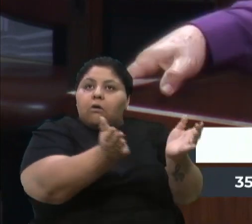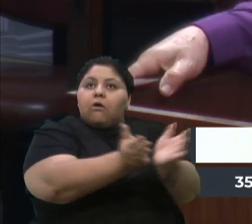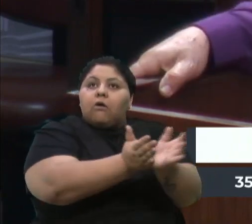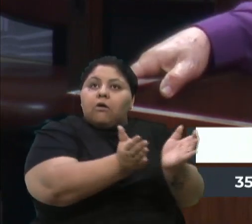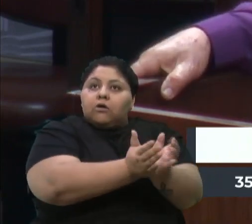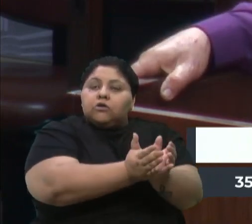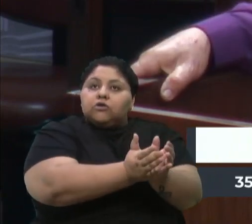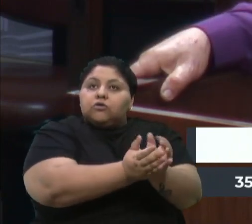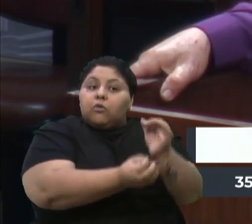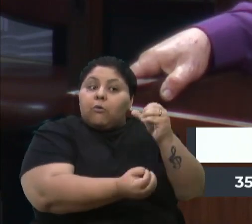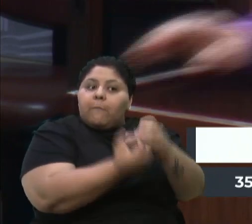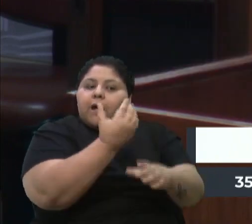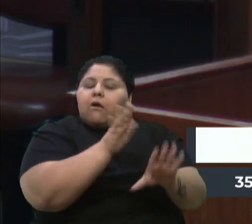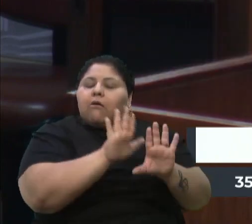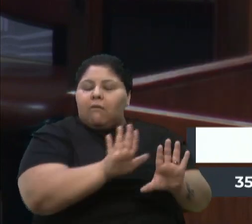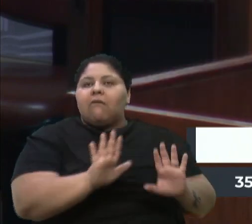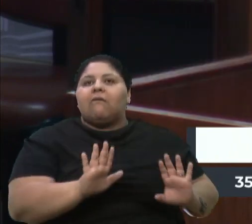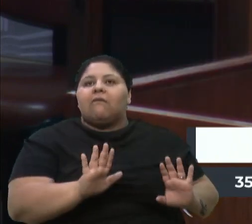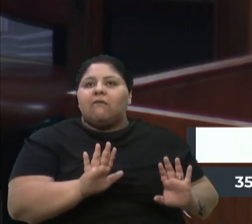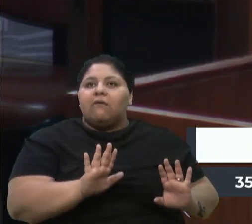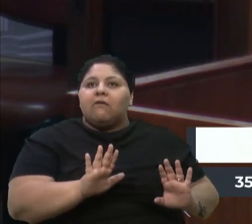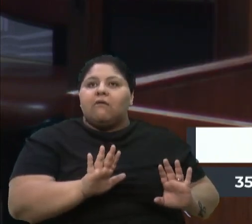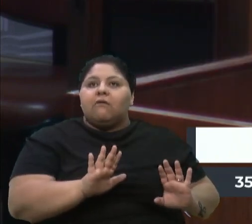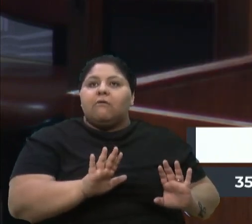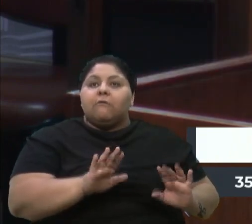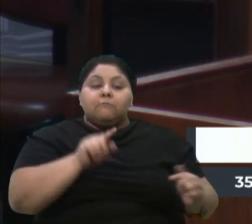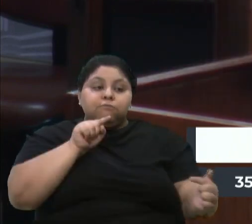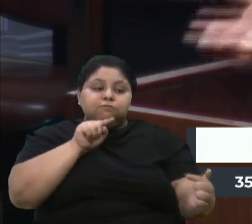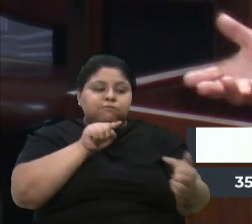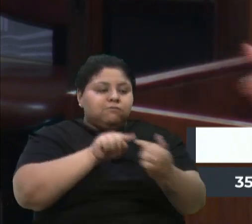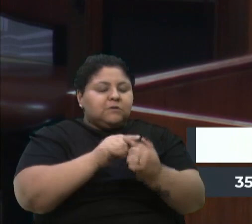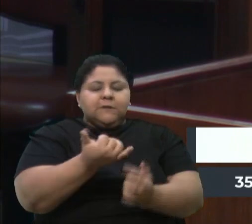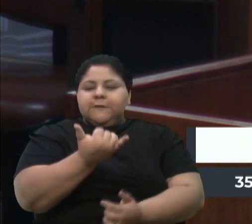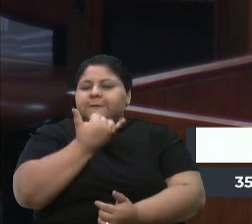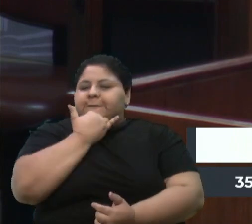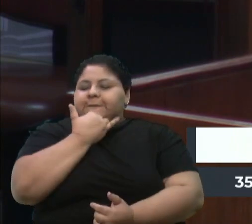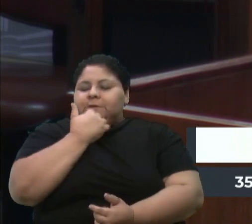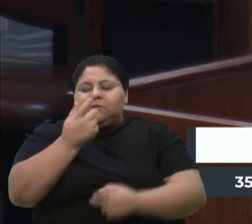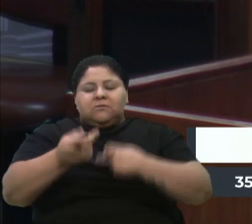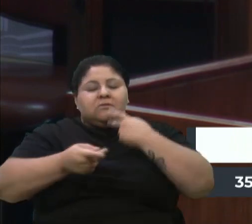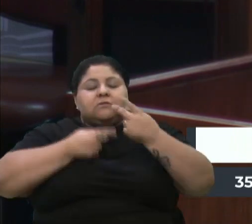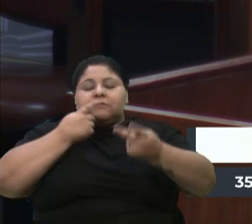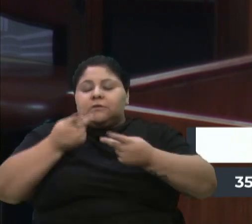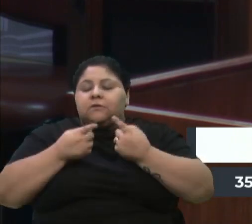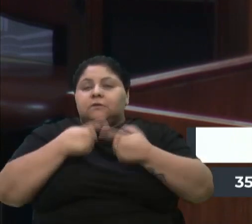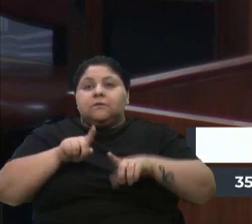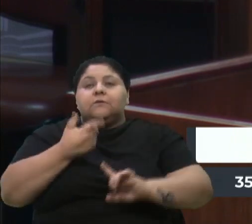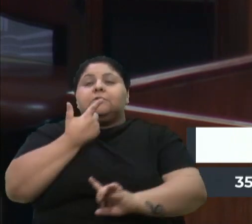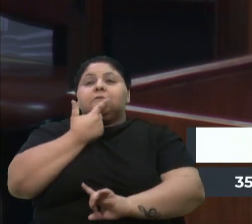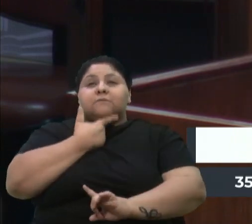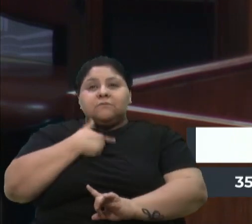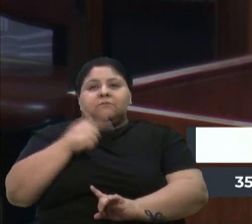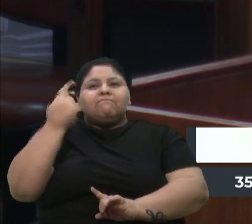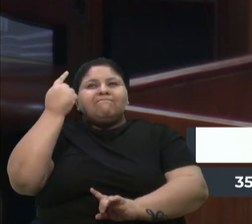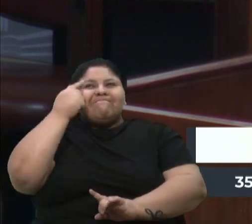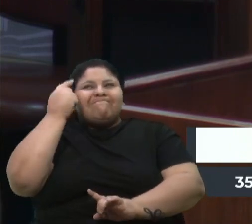produção. Então é esse o objetivo, desculpem o desabafo, mas eu gostaria que